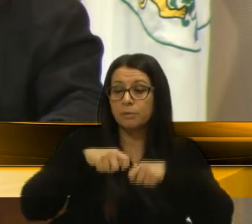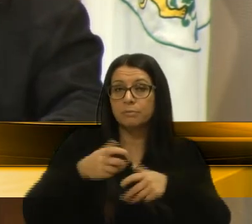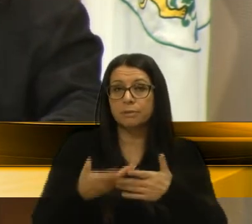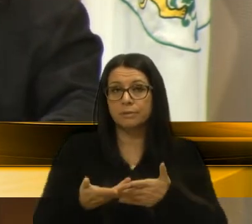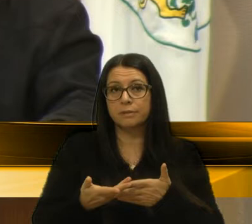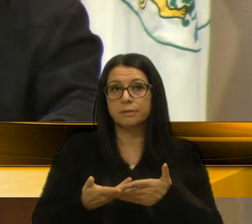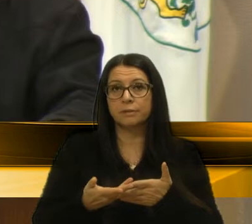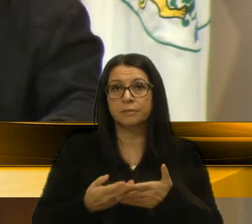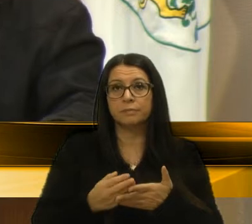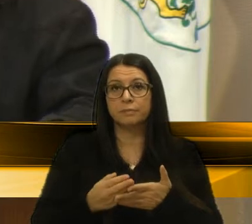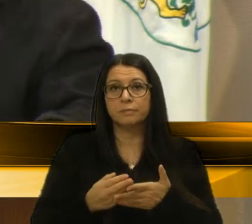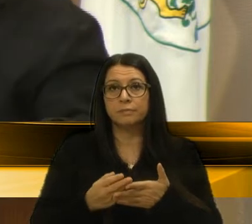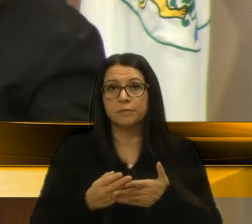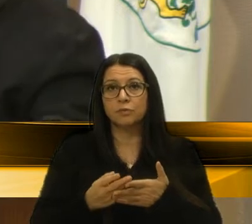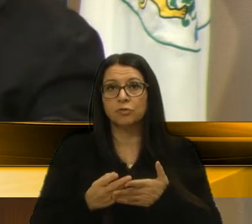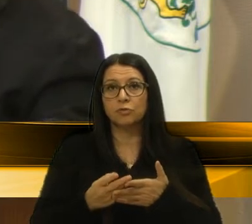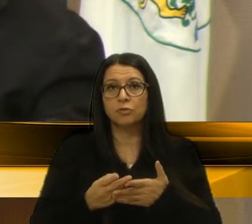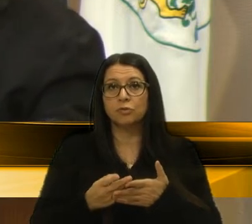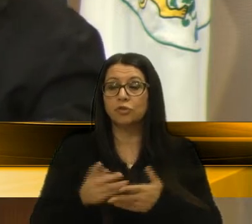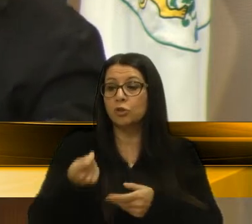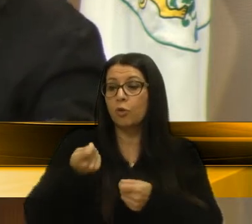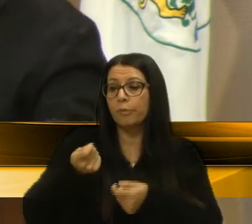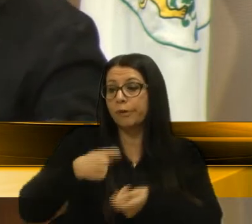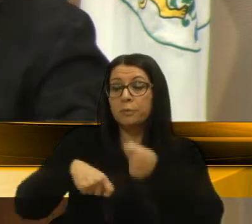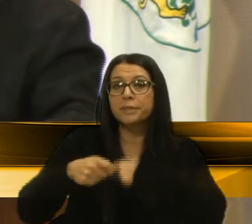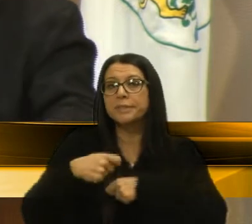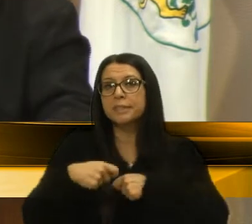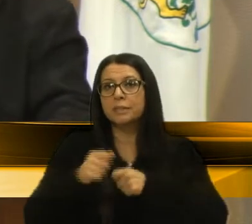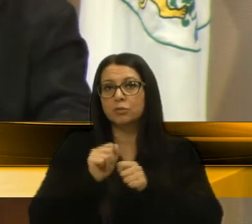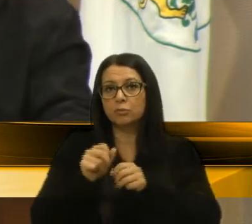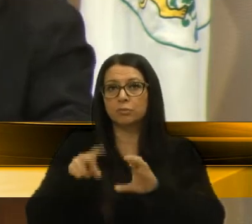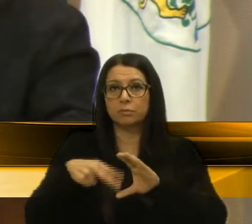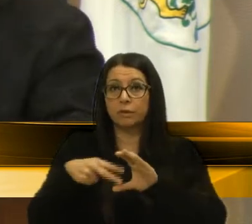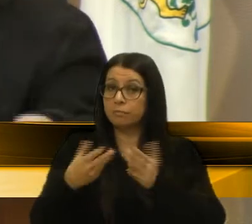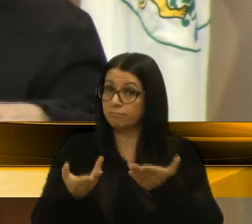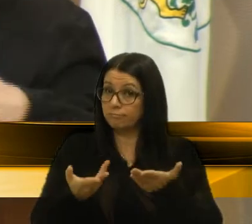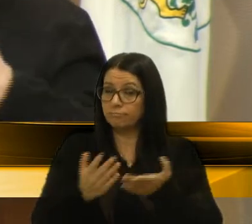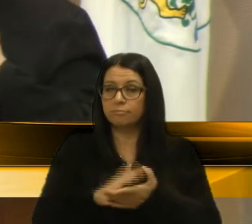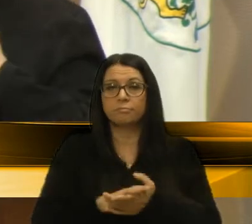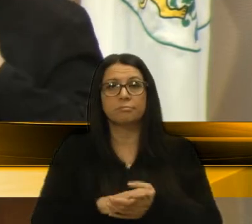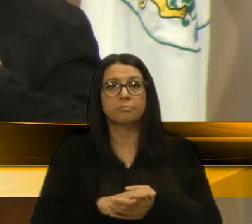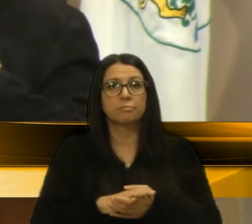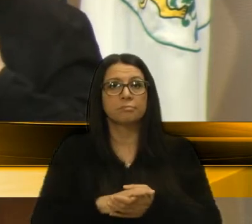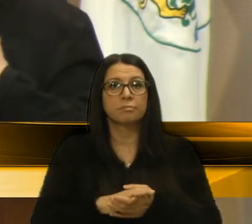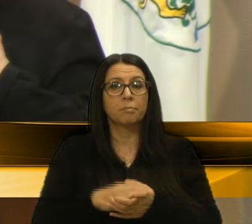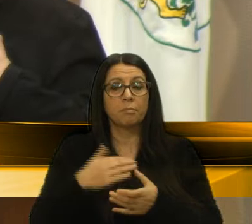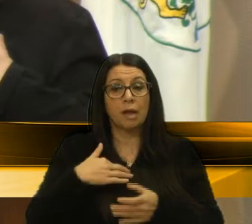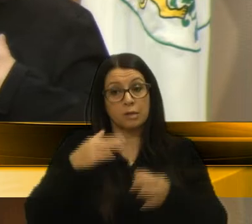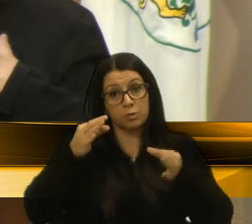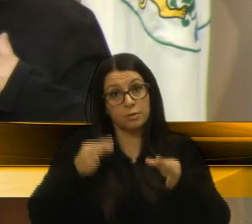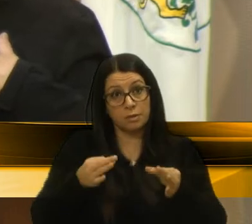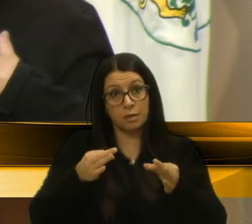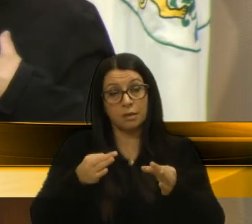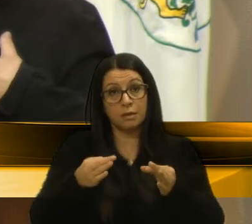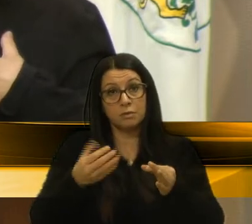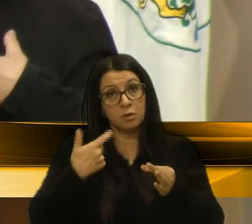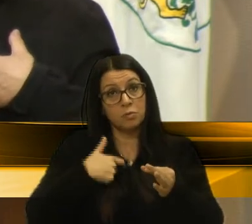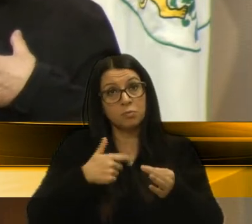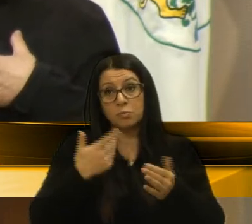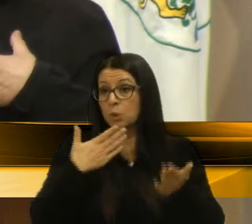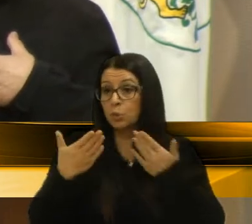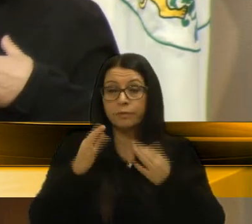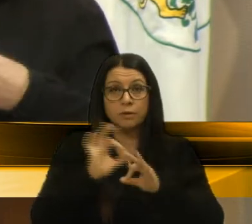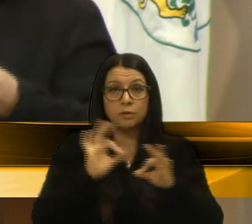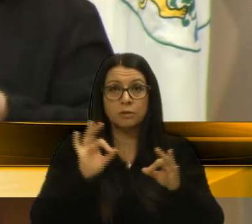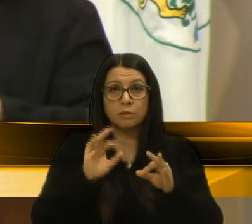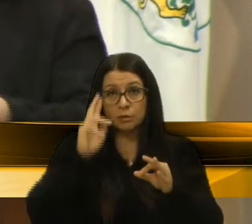possibilidade de uma saída negociada com a Câmara. Tá? Mas o ideal seria, sem dúvida nenhuma, o